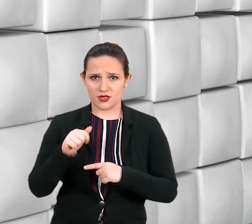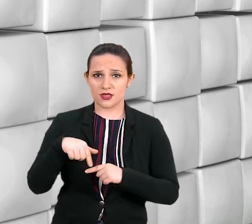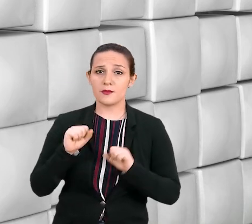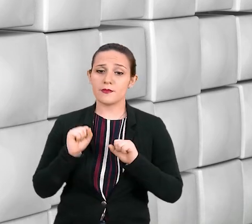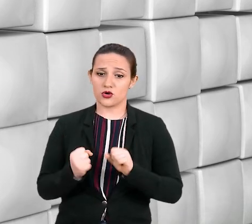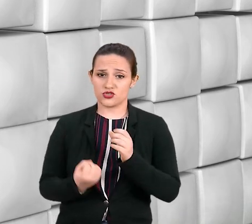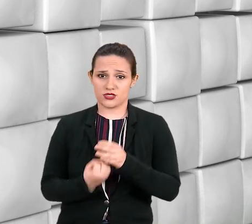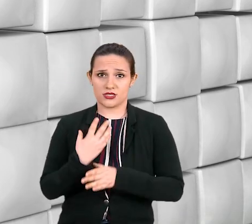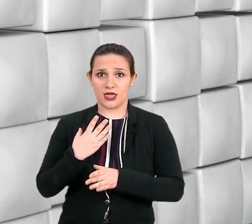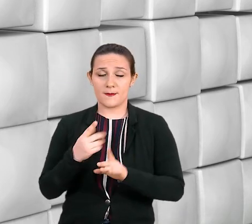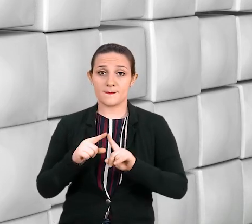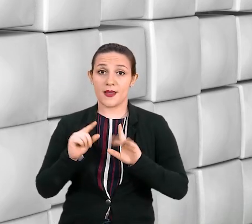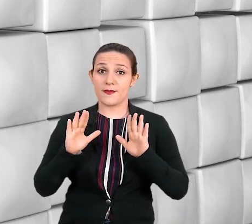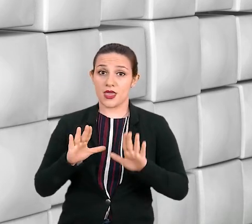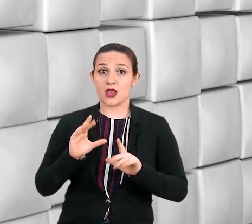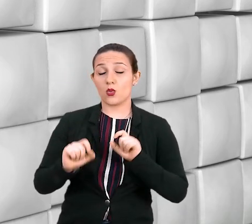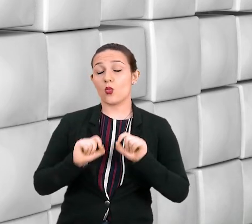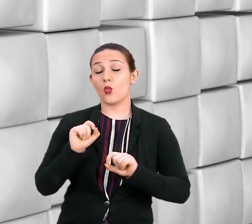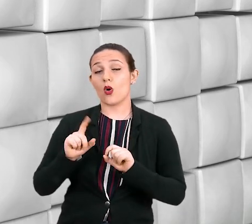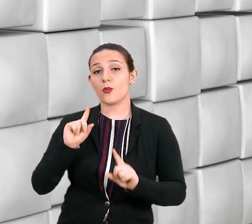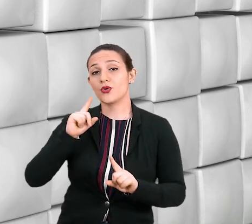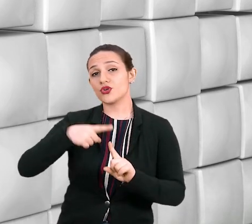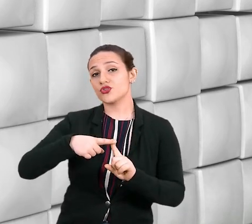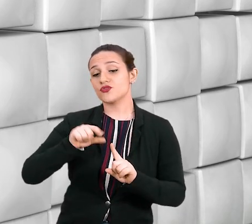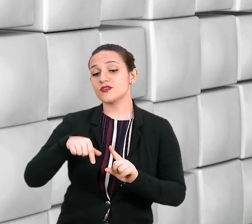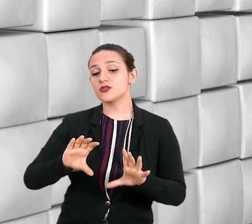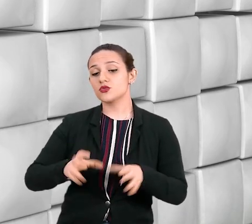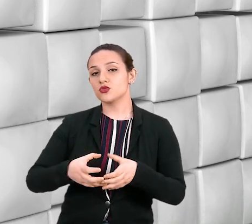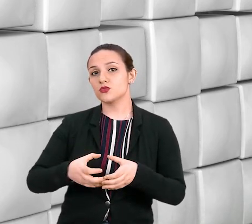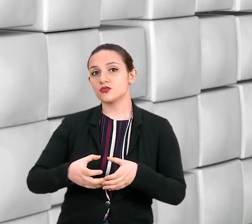ser criados. Projeto de lei quer